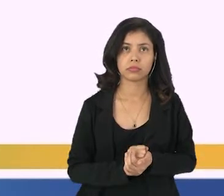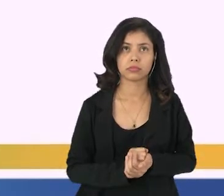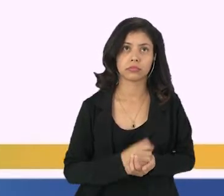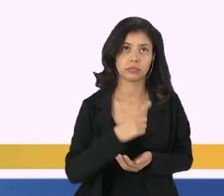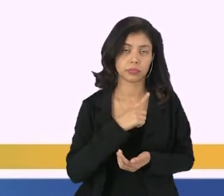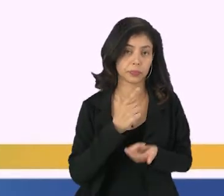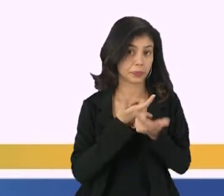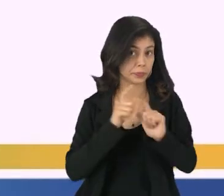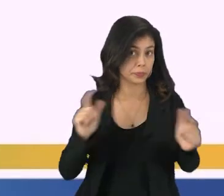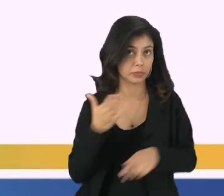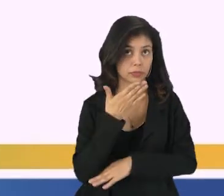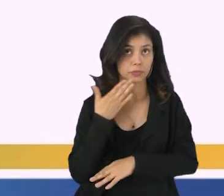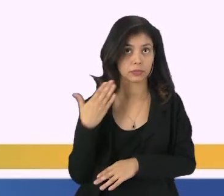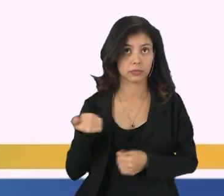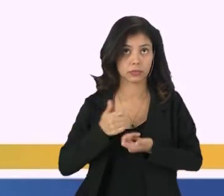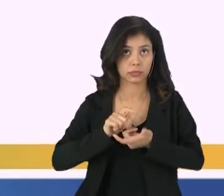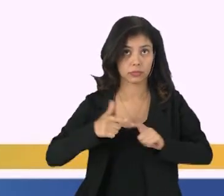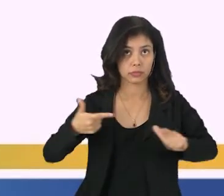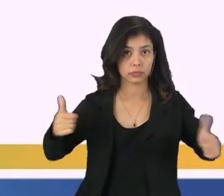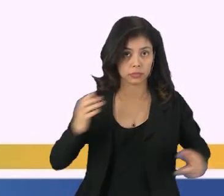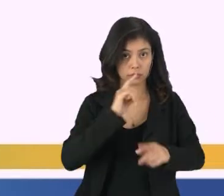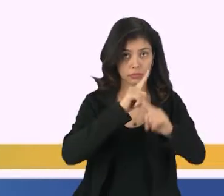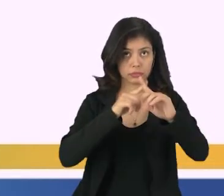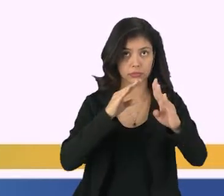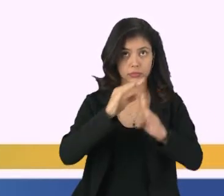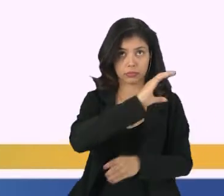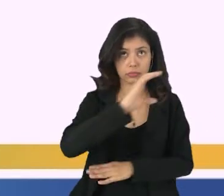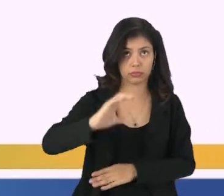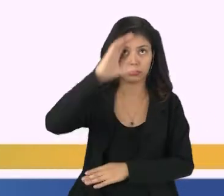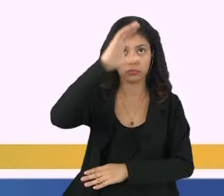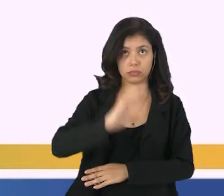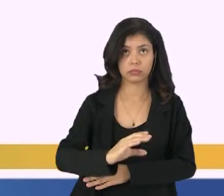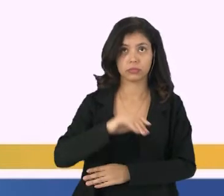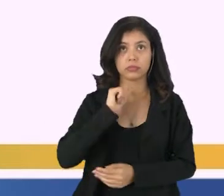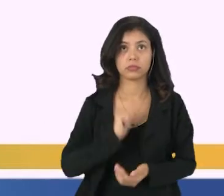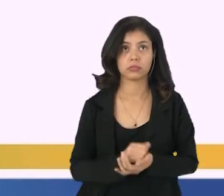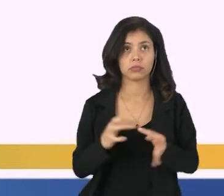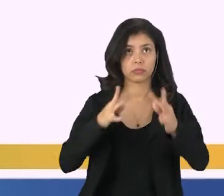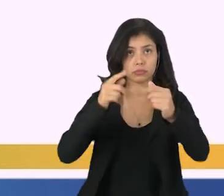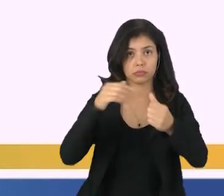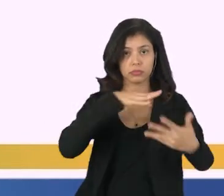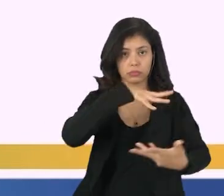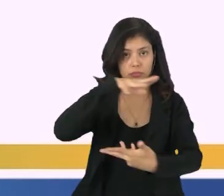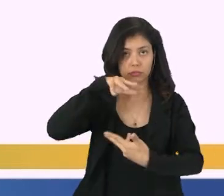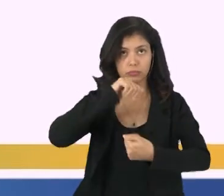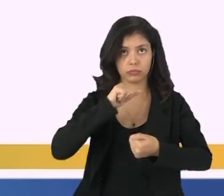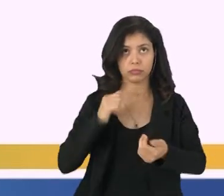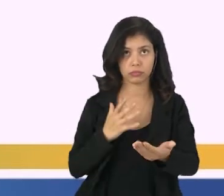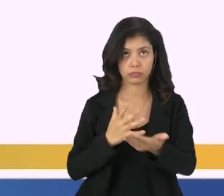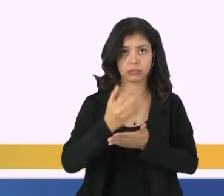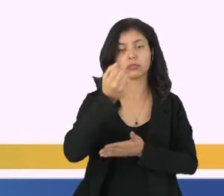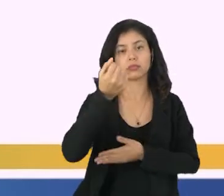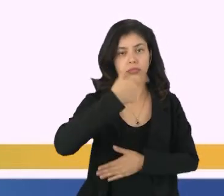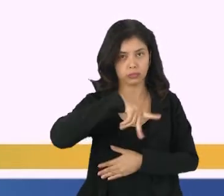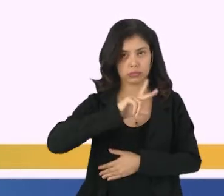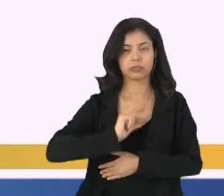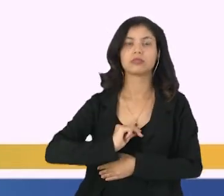estavam aí garantir a expansão do catolicismo em todas as